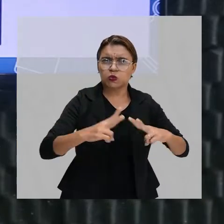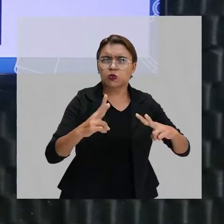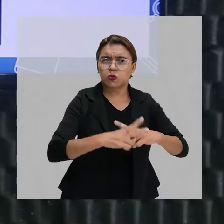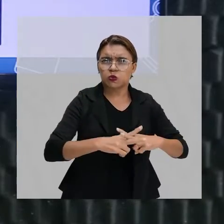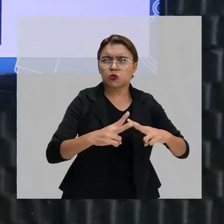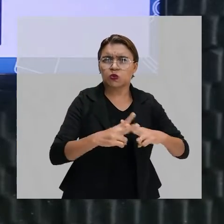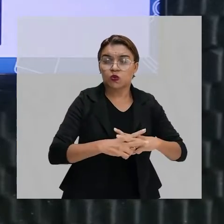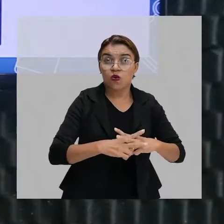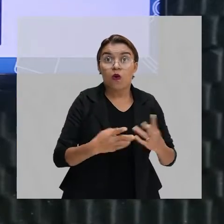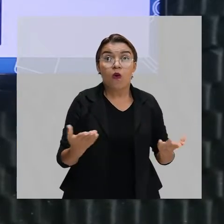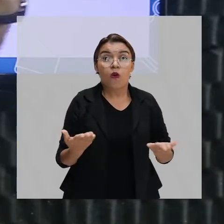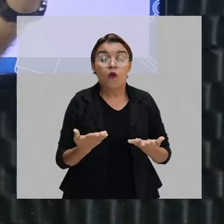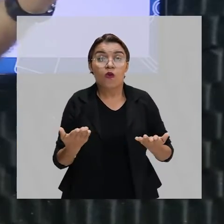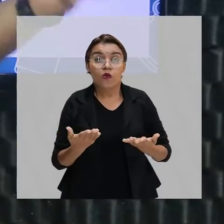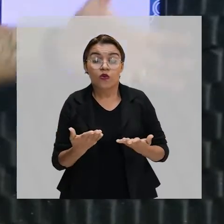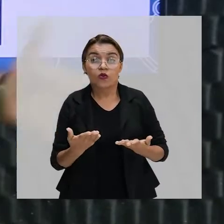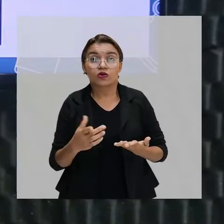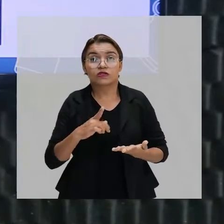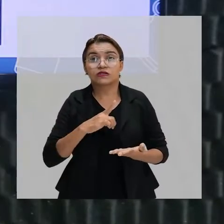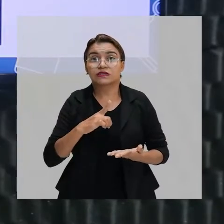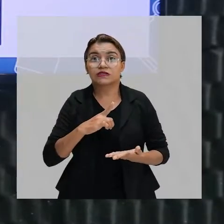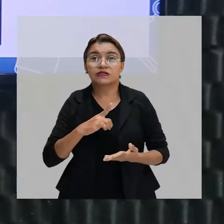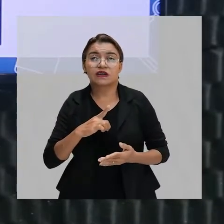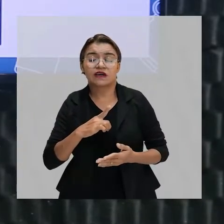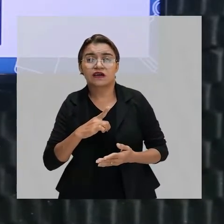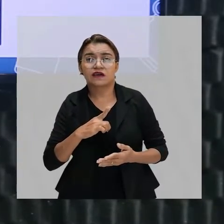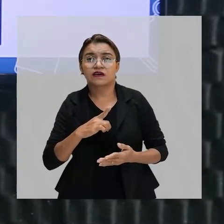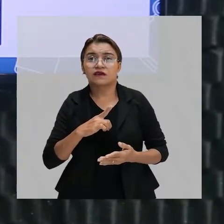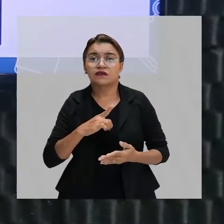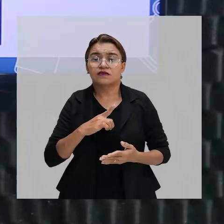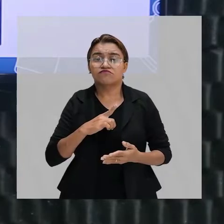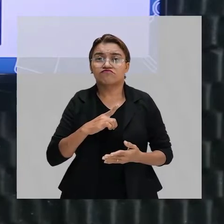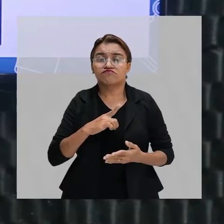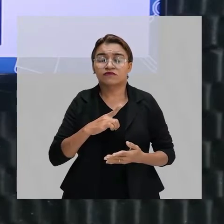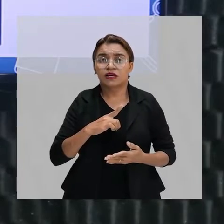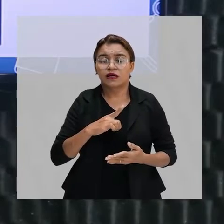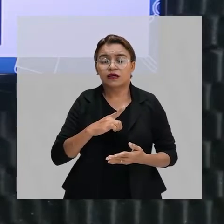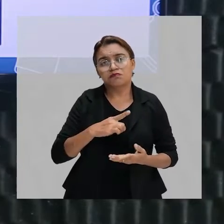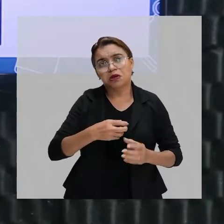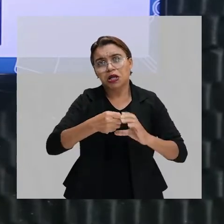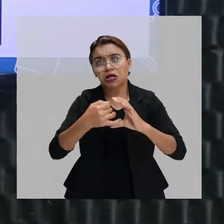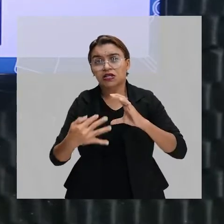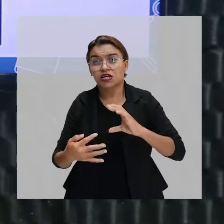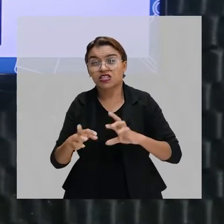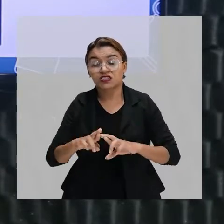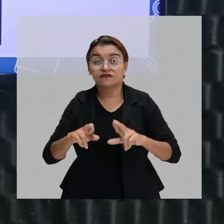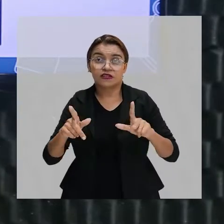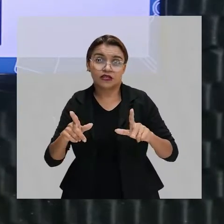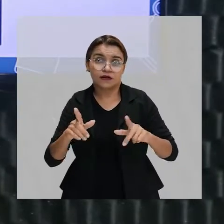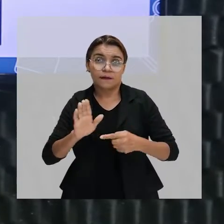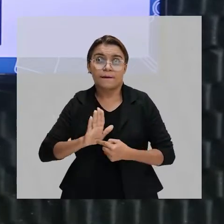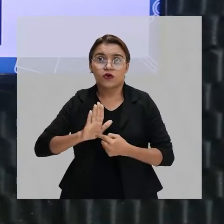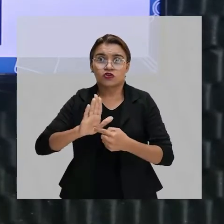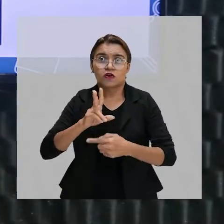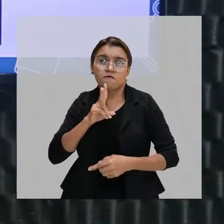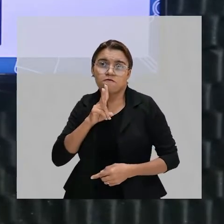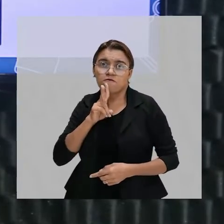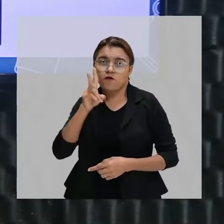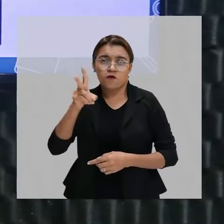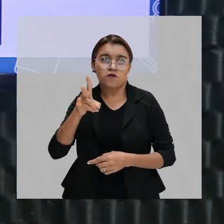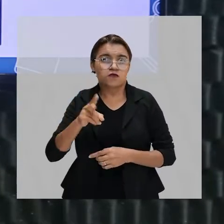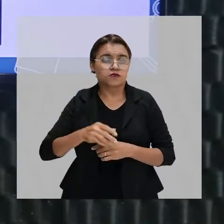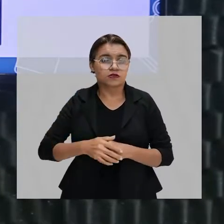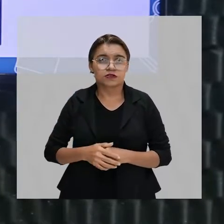hoje em dia alguém já tem muito caráter bélico né tem muito caráter na verdade de mostrar a sua força